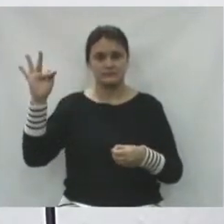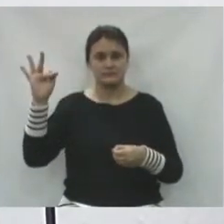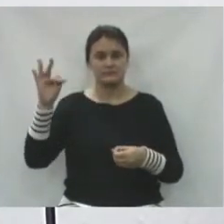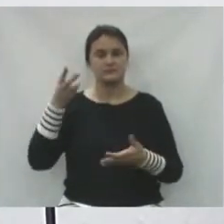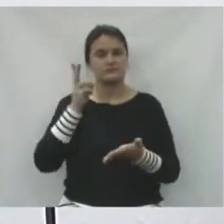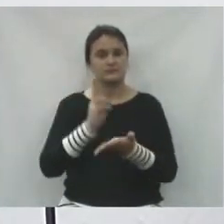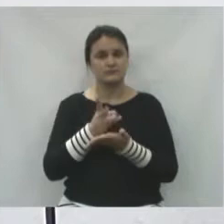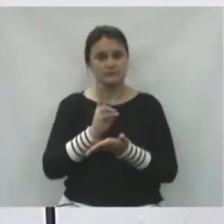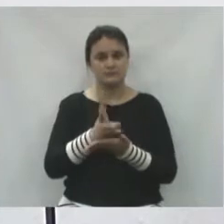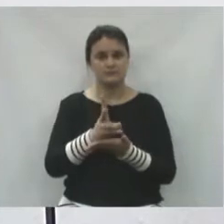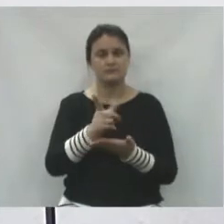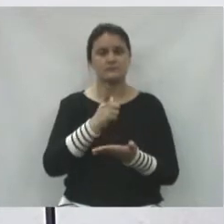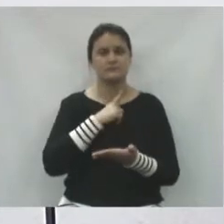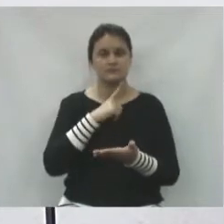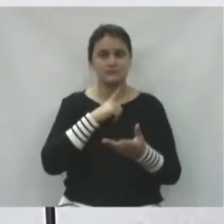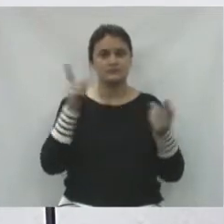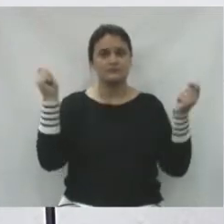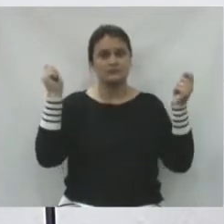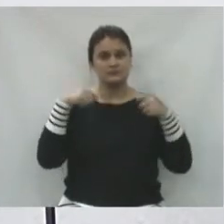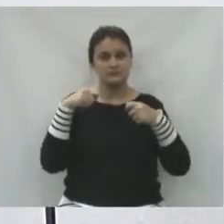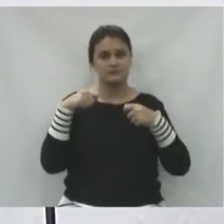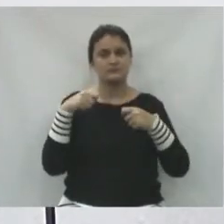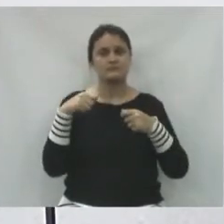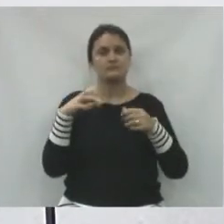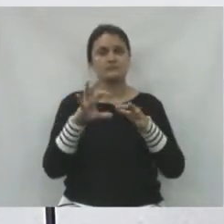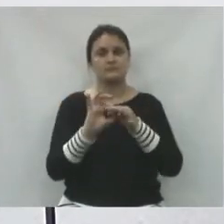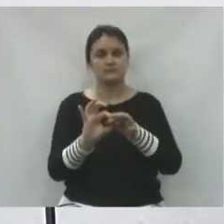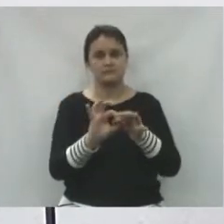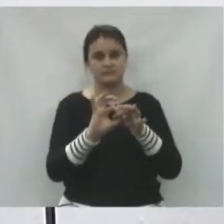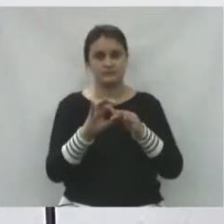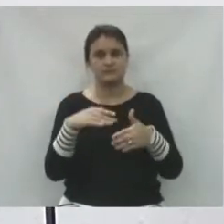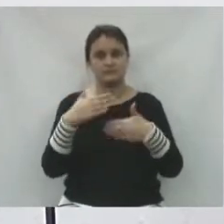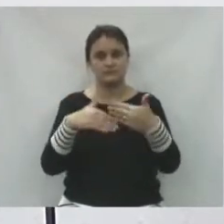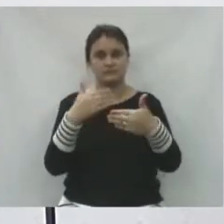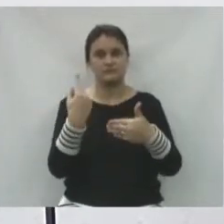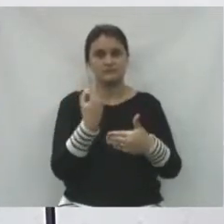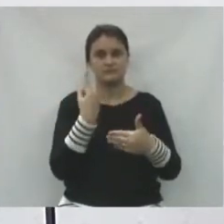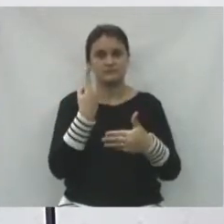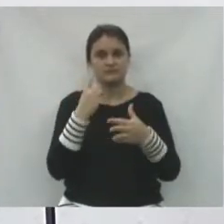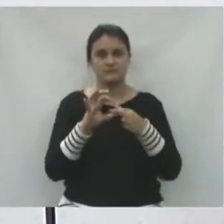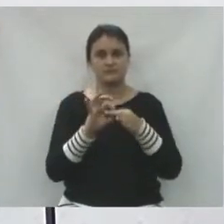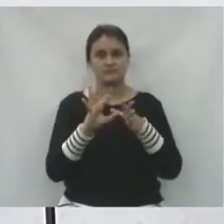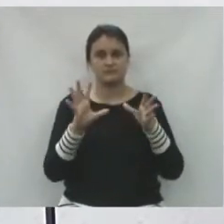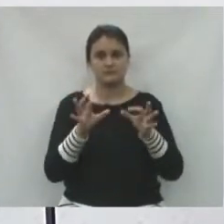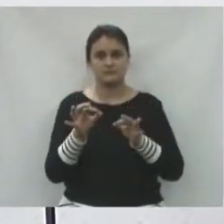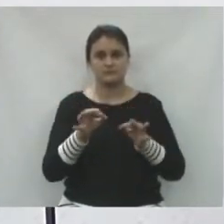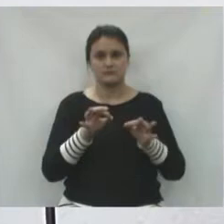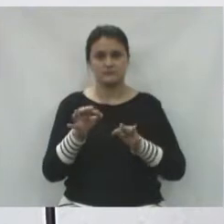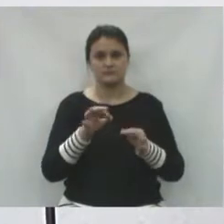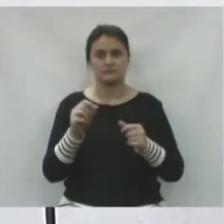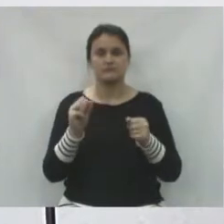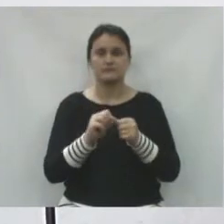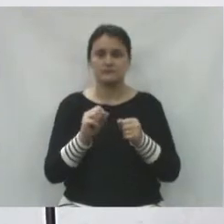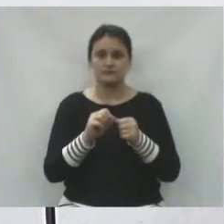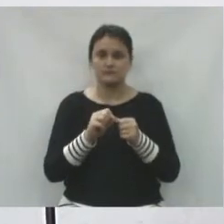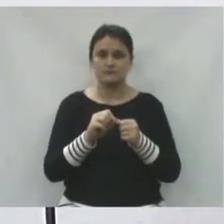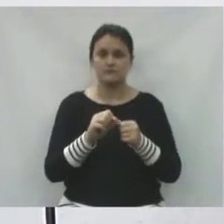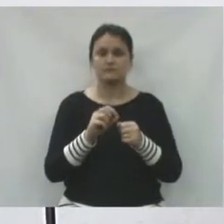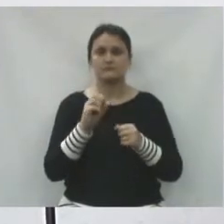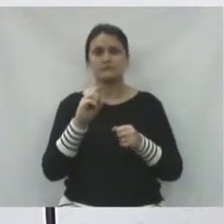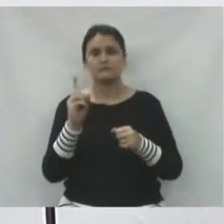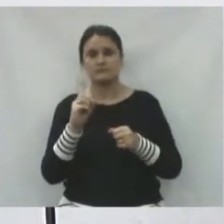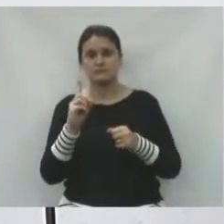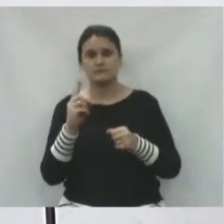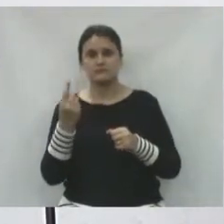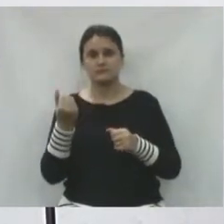Federal continuam detendo a capacidade decorrente de suas auto-organizações de implementarem ou não